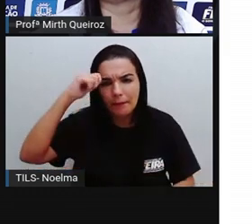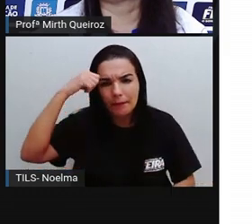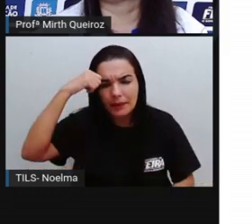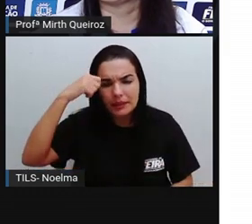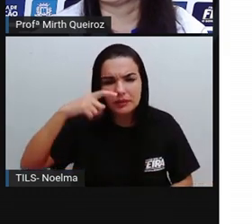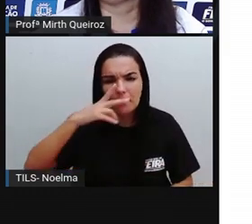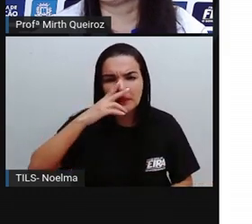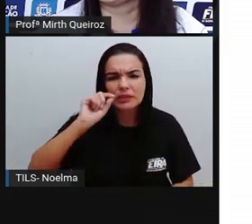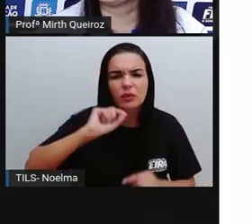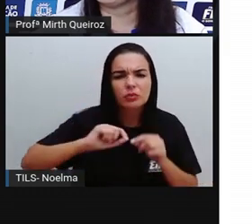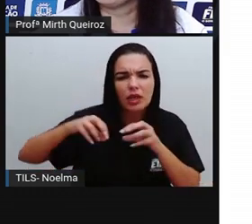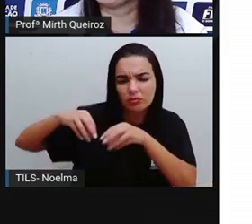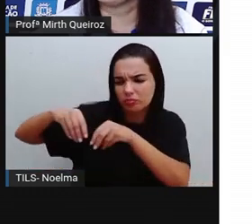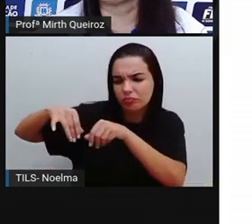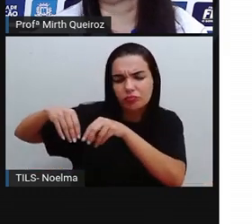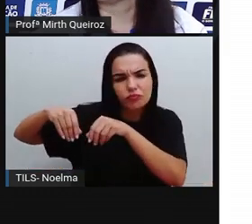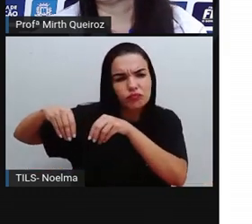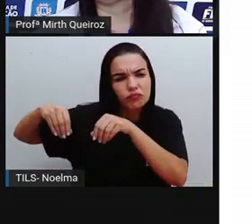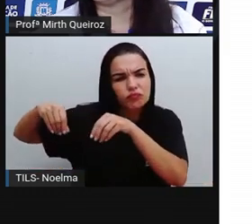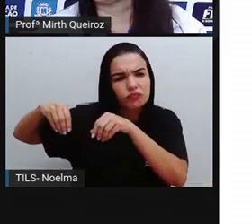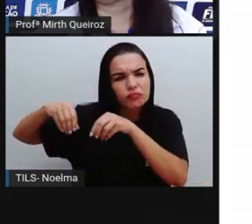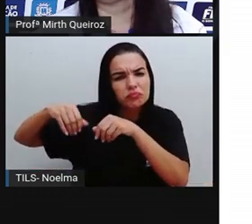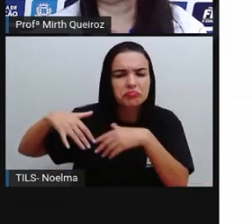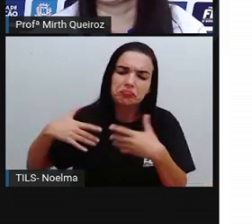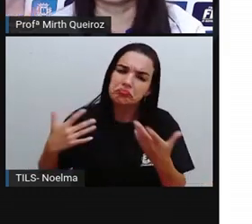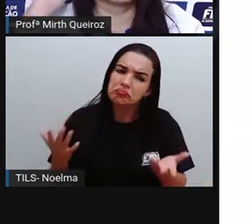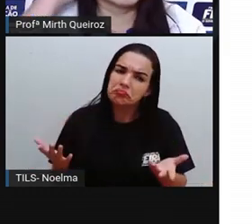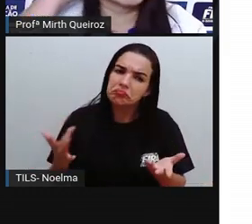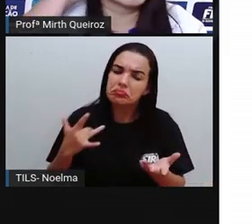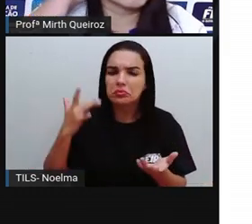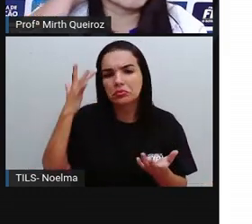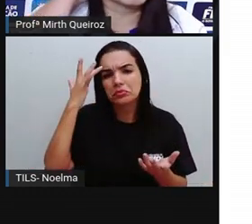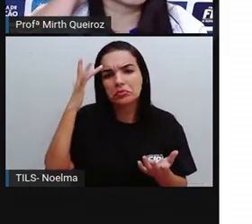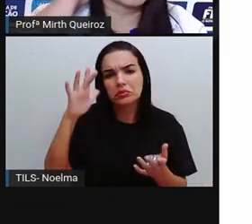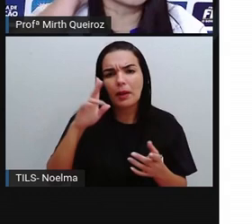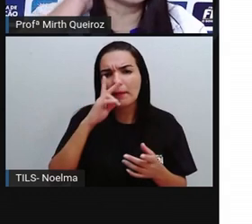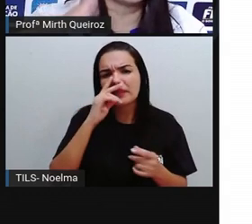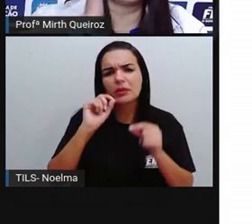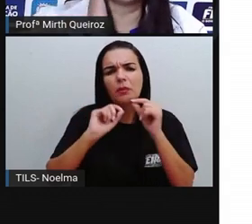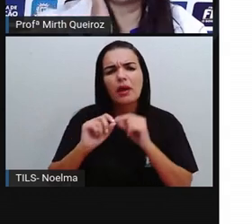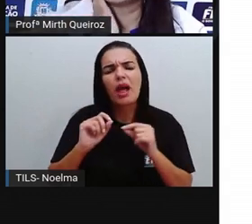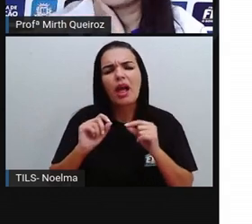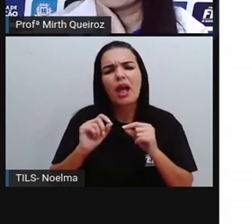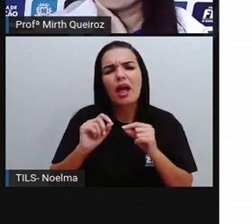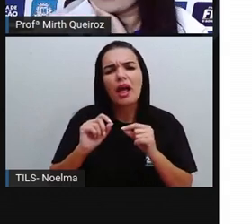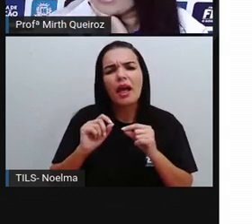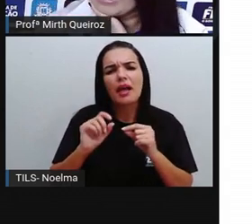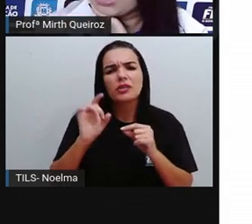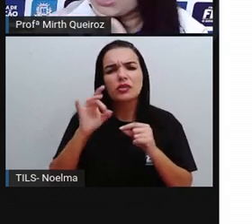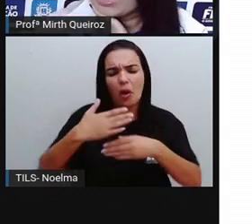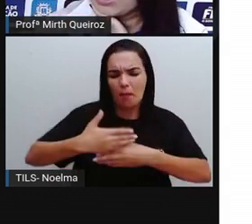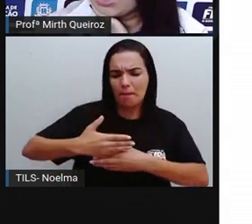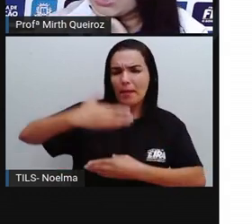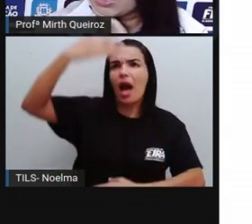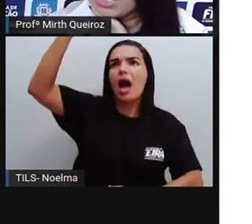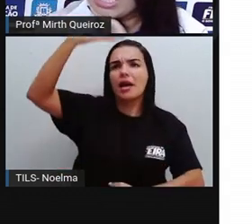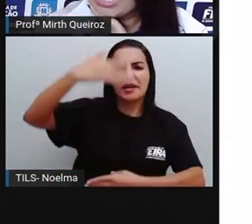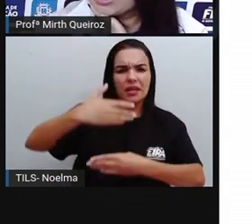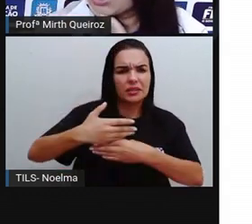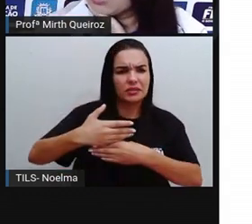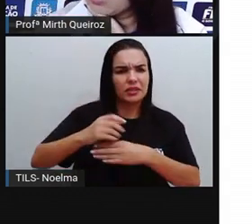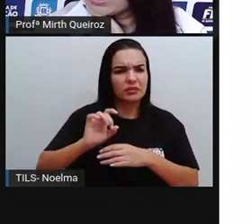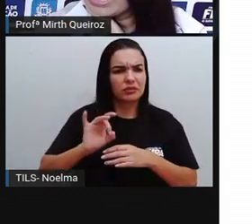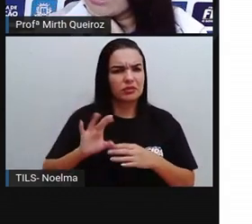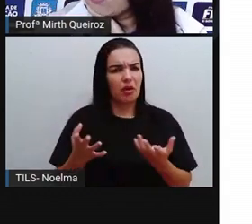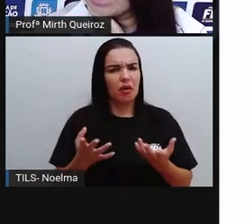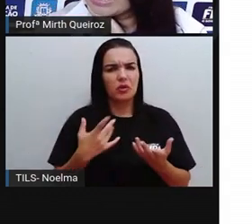nós temos marrom. Porém, parece que essa casa é como se fosse só uma parede, né, gente? A